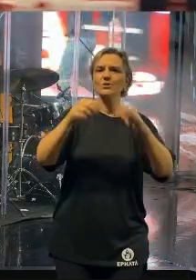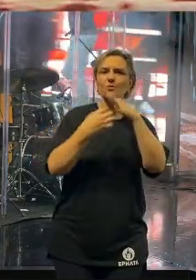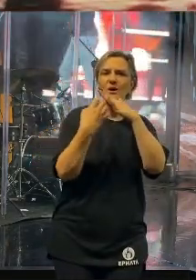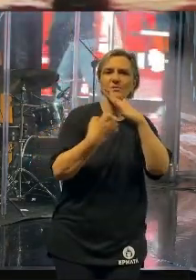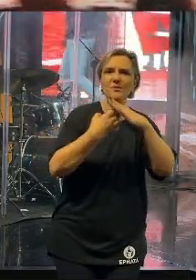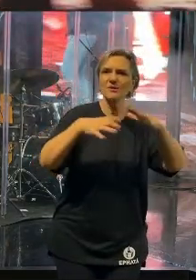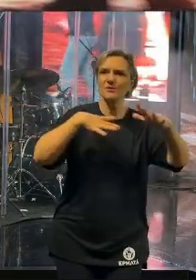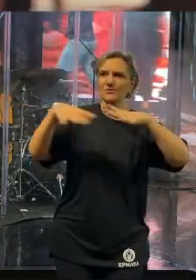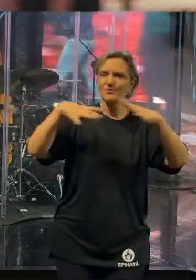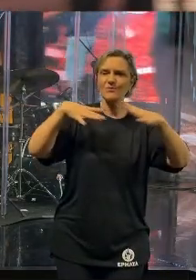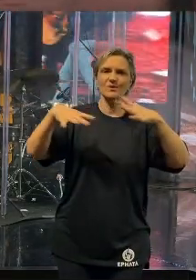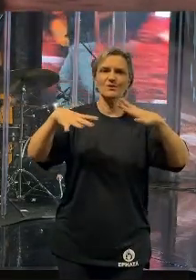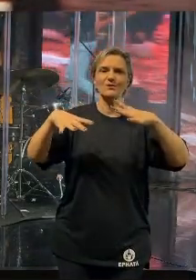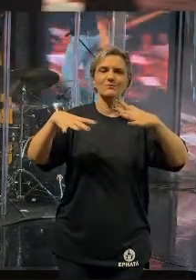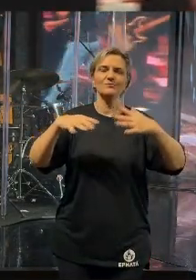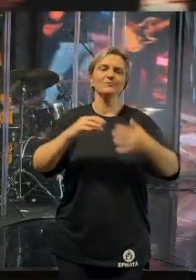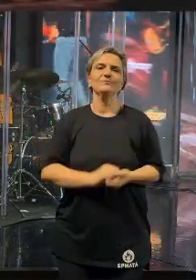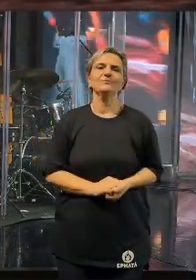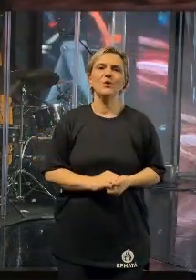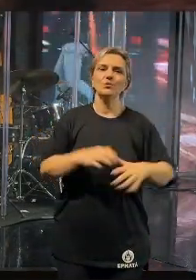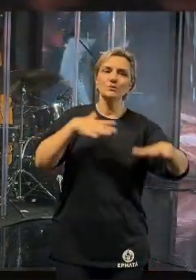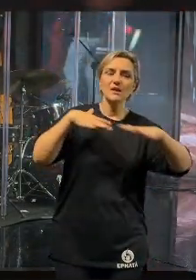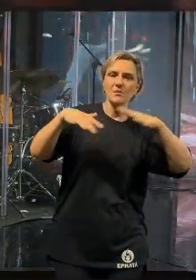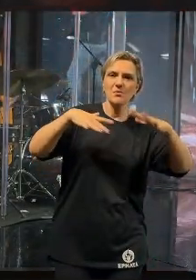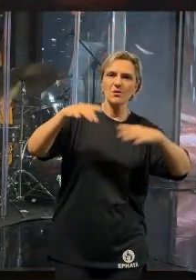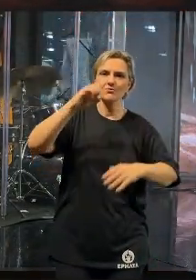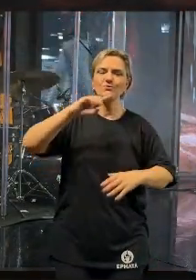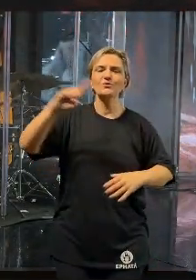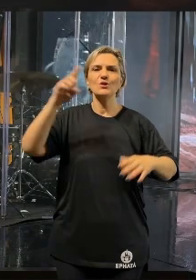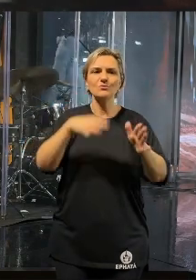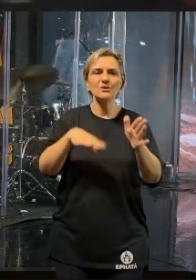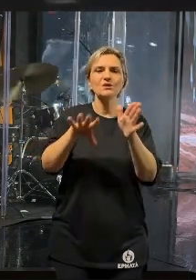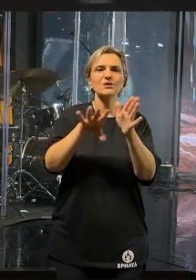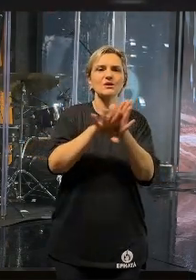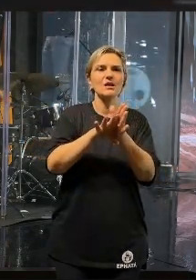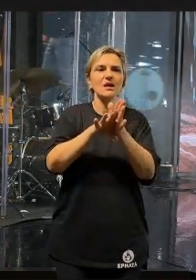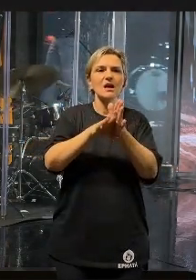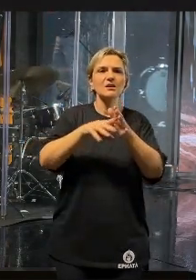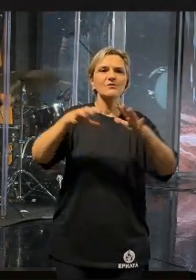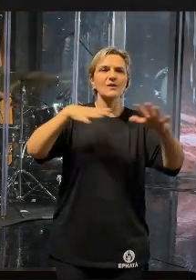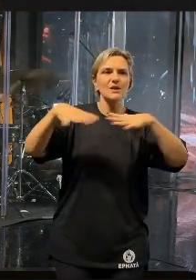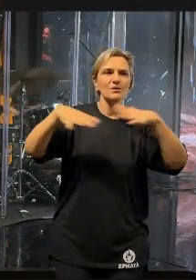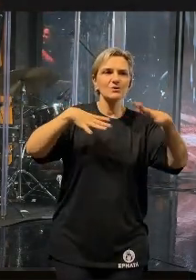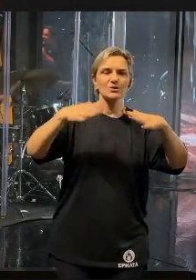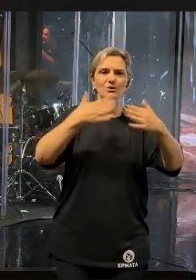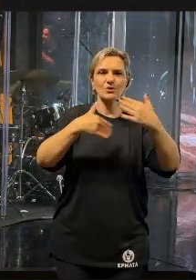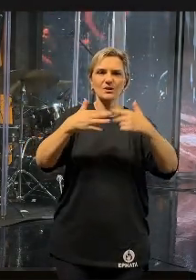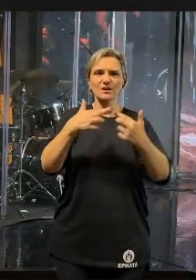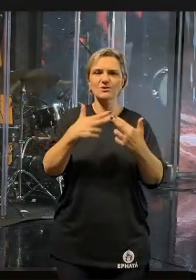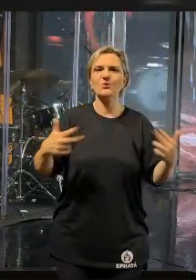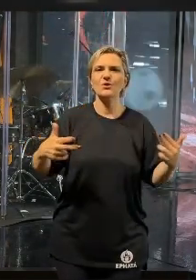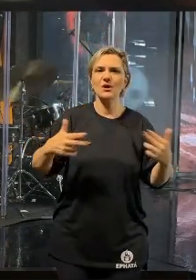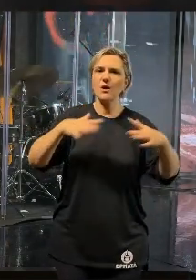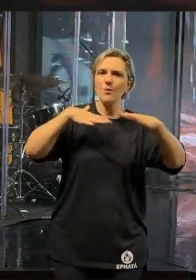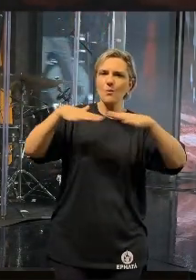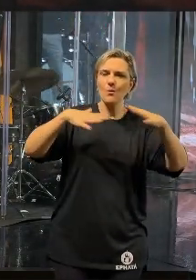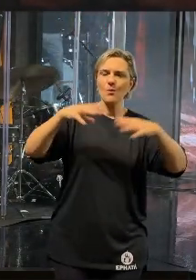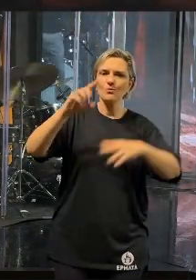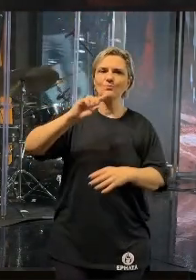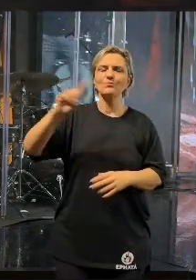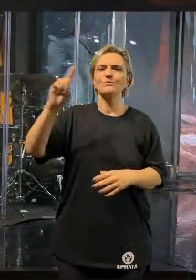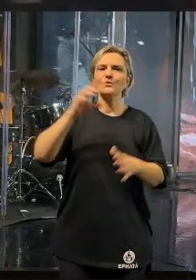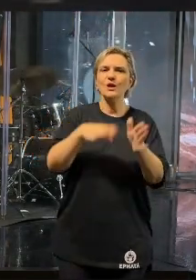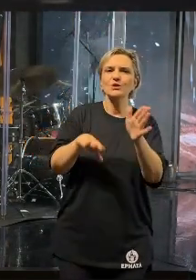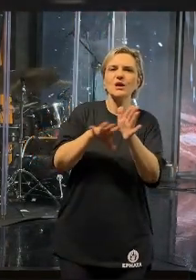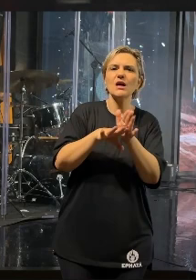vai sacudir, vai sacudir, vai sacudir. O terremoto de Deus está chegando na tua legislatura e vai sacudir todas as coisas. O terremoto de Deus está chegando nos